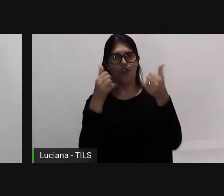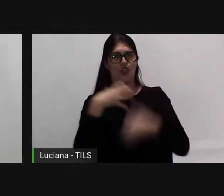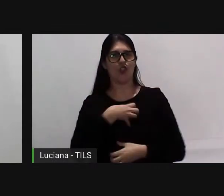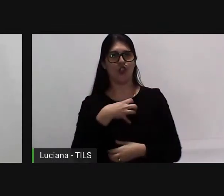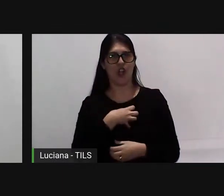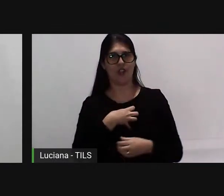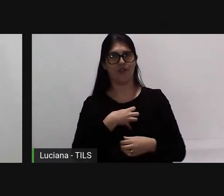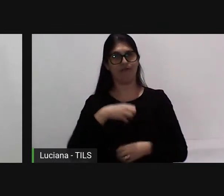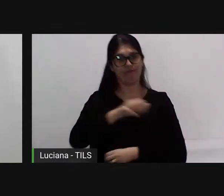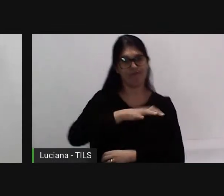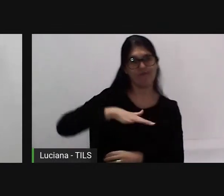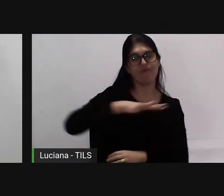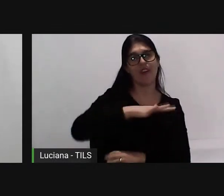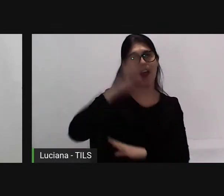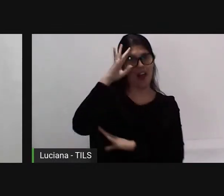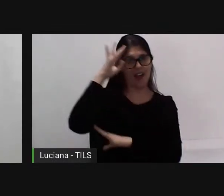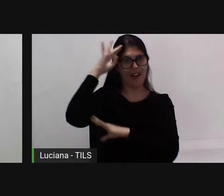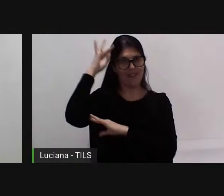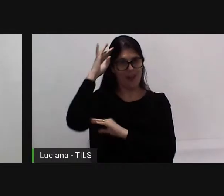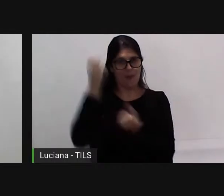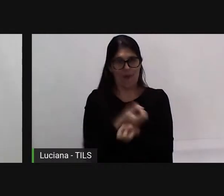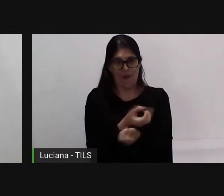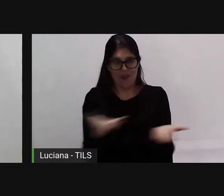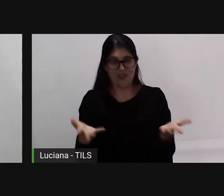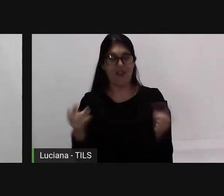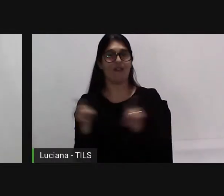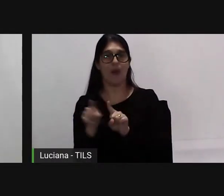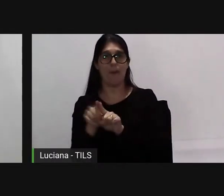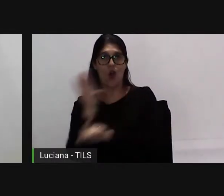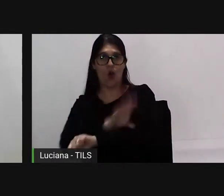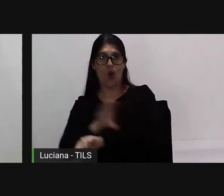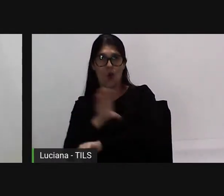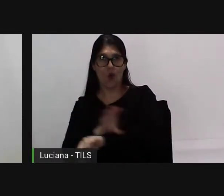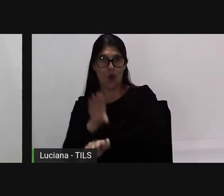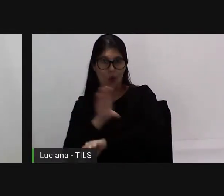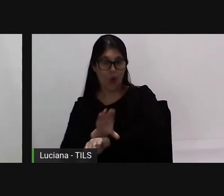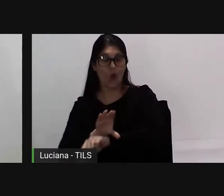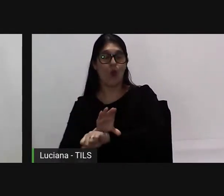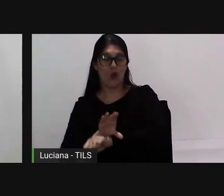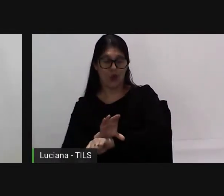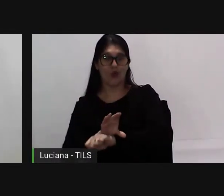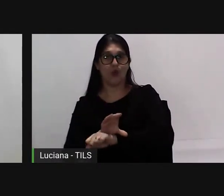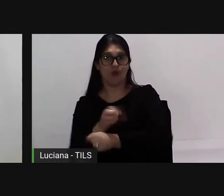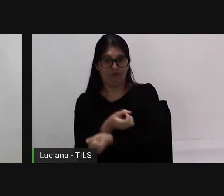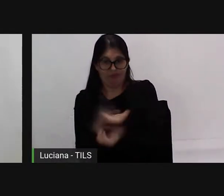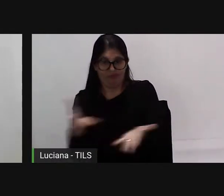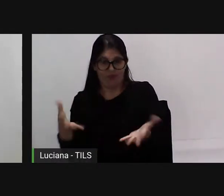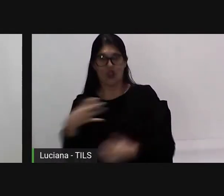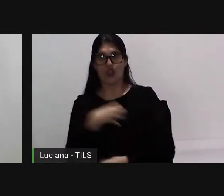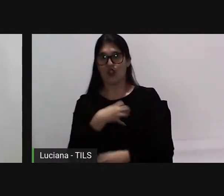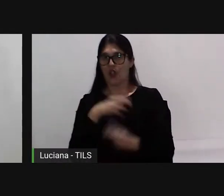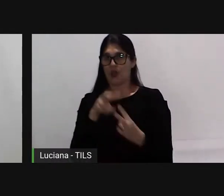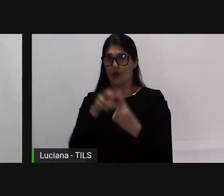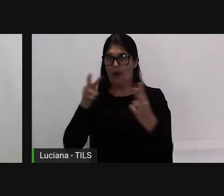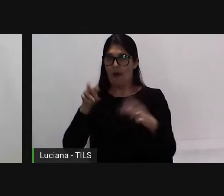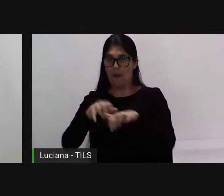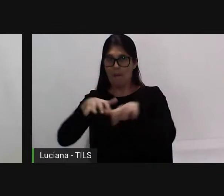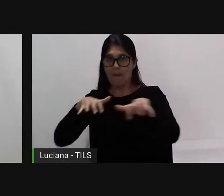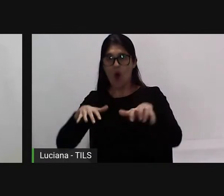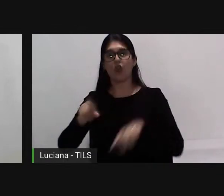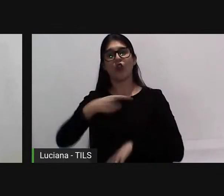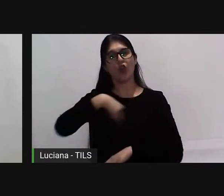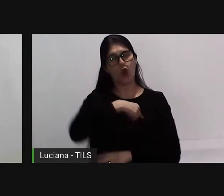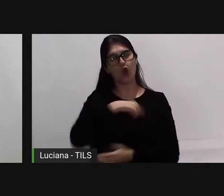manter nossos cursos e muitas outras atividades de forma remota. Faremos ensino, pesquisa